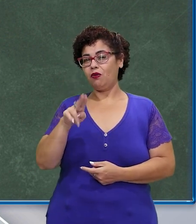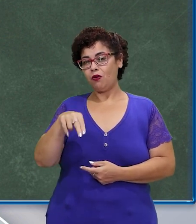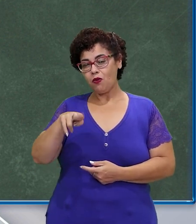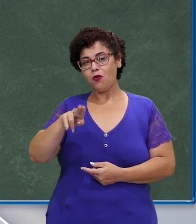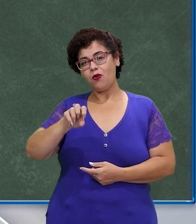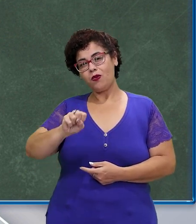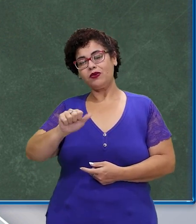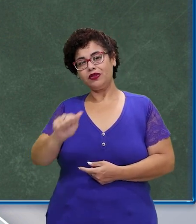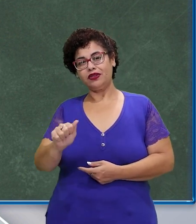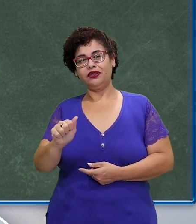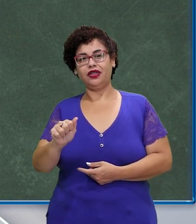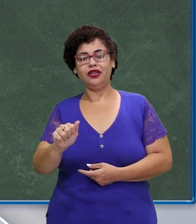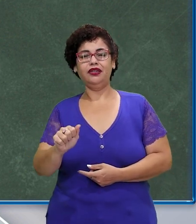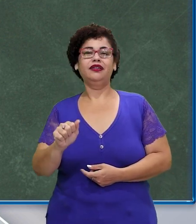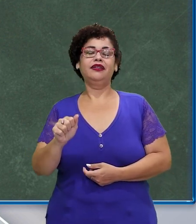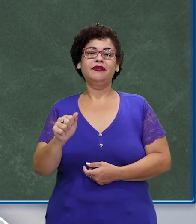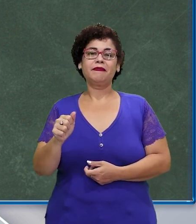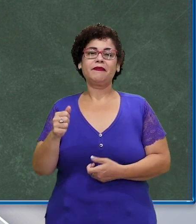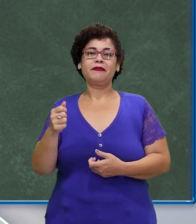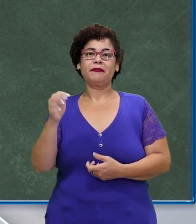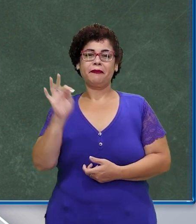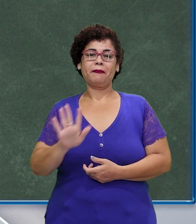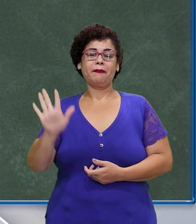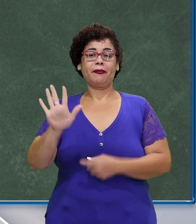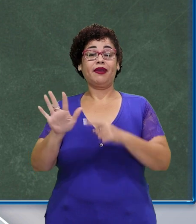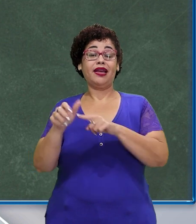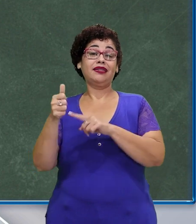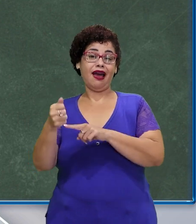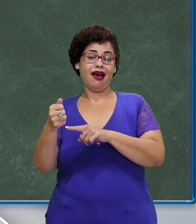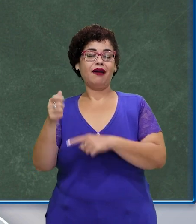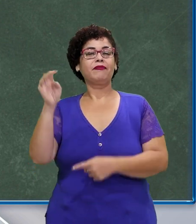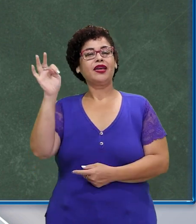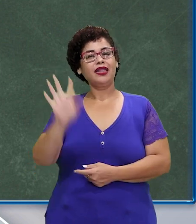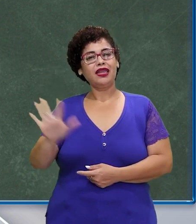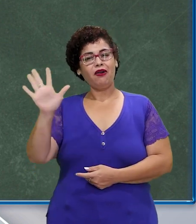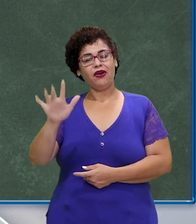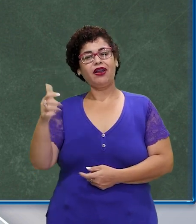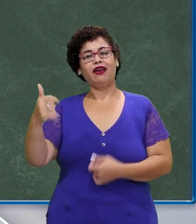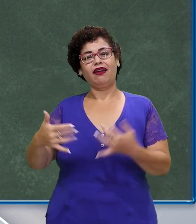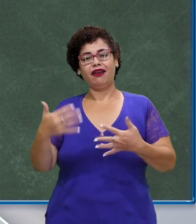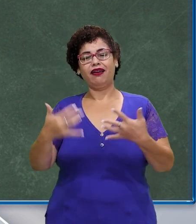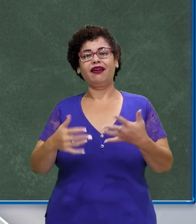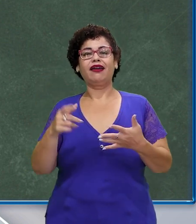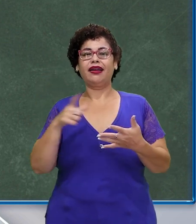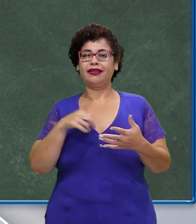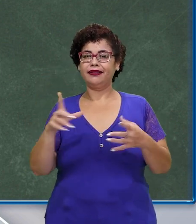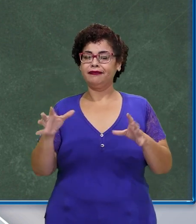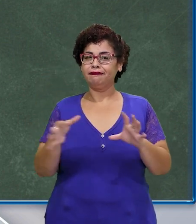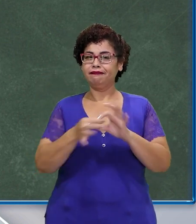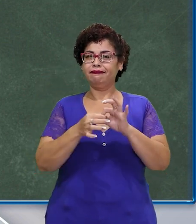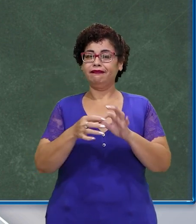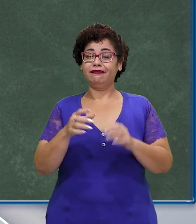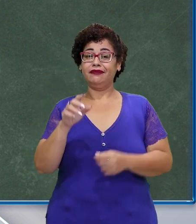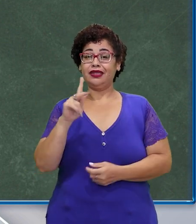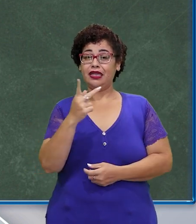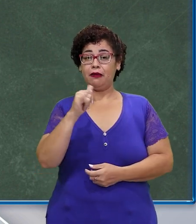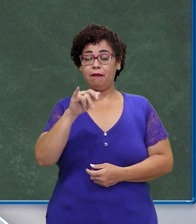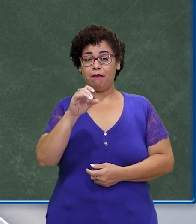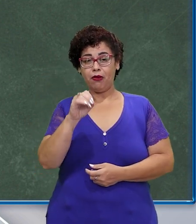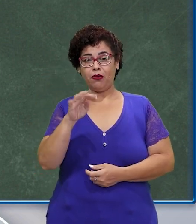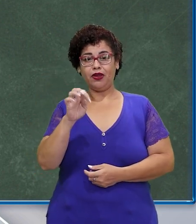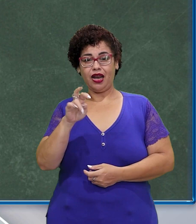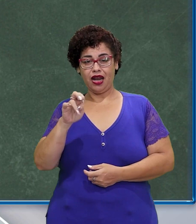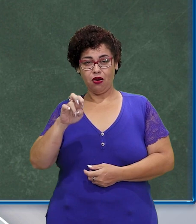beleza? Bom, o Teorema de Pitágoras fala o seguinte, que se eu pegar a hipotenusa e elevar